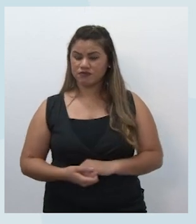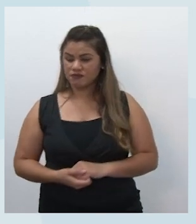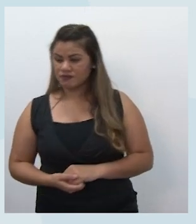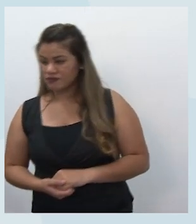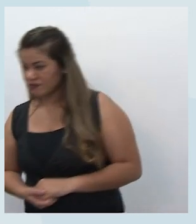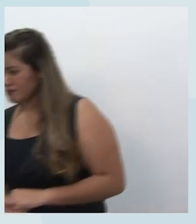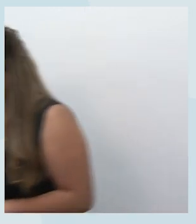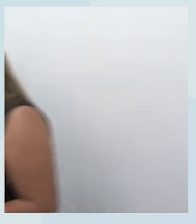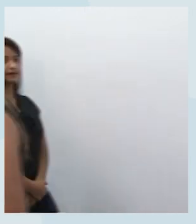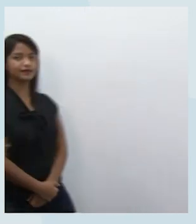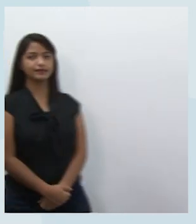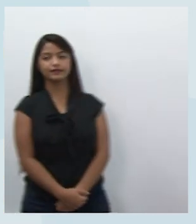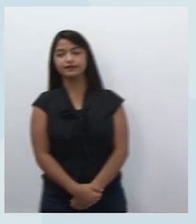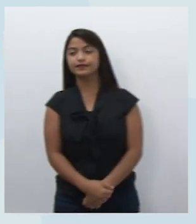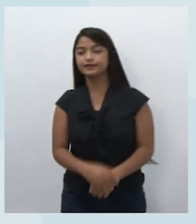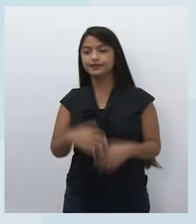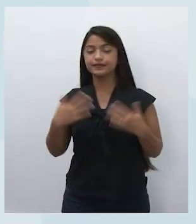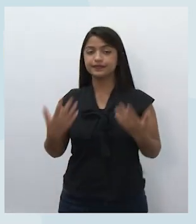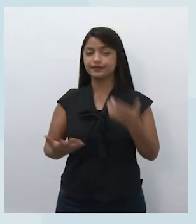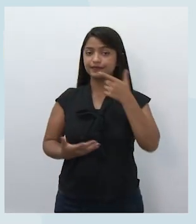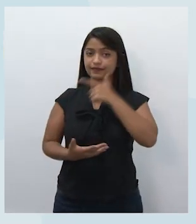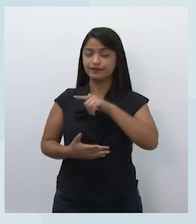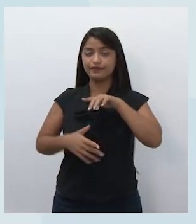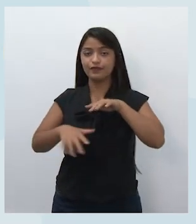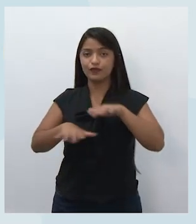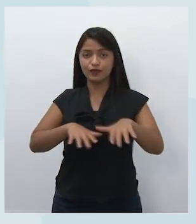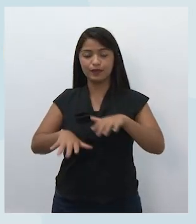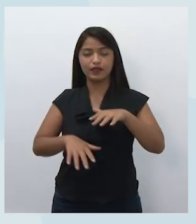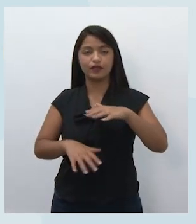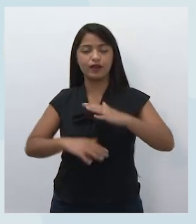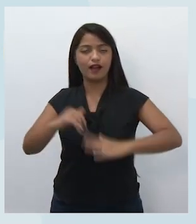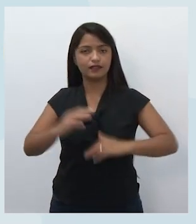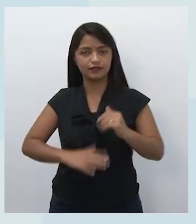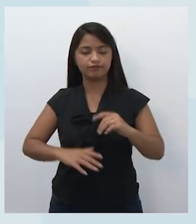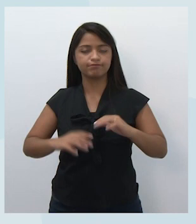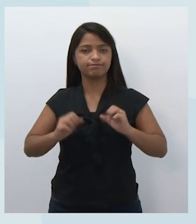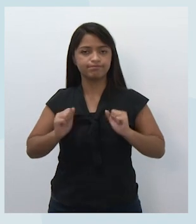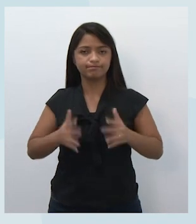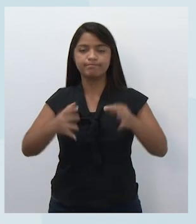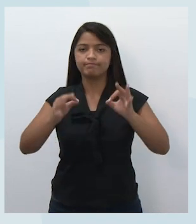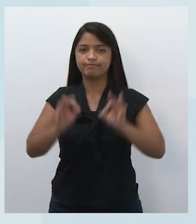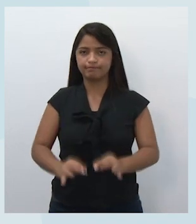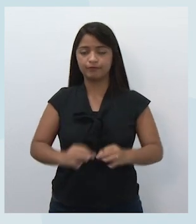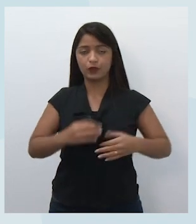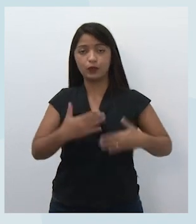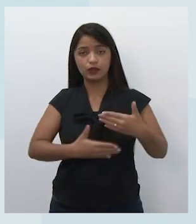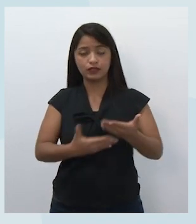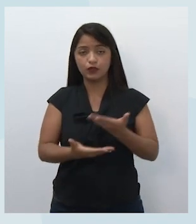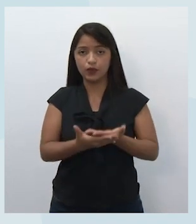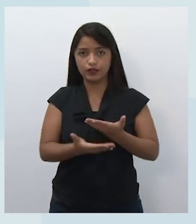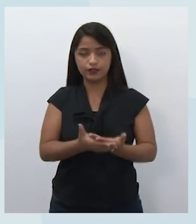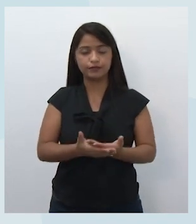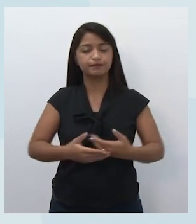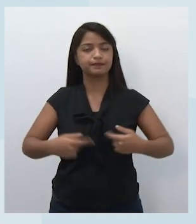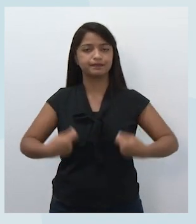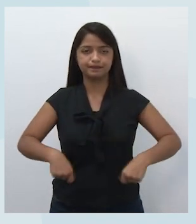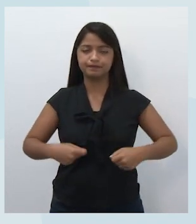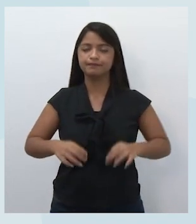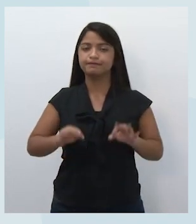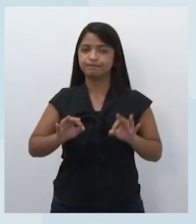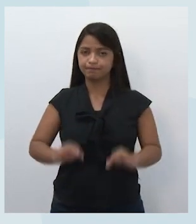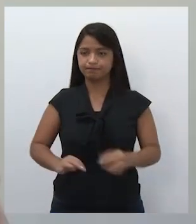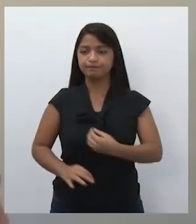movimentar algumas ações intencionais no processo educativo que precisam estar